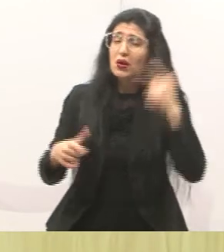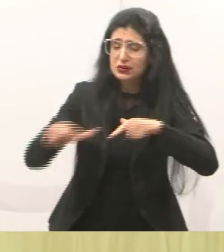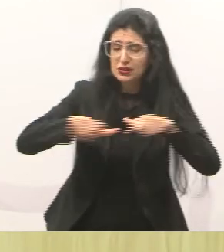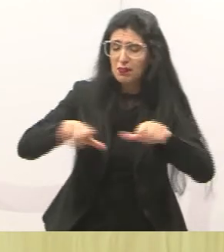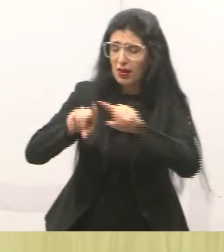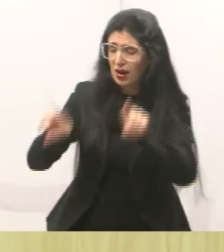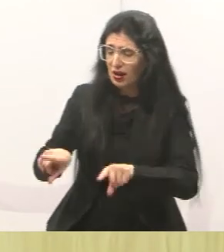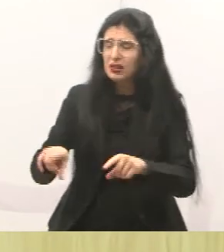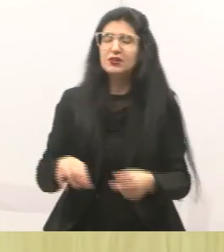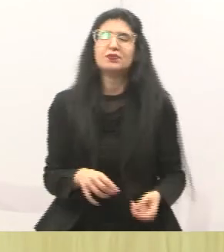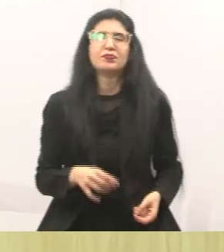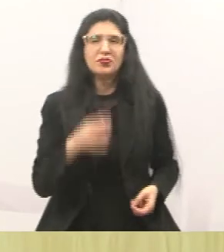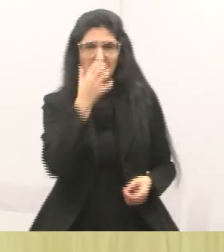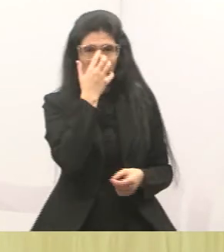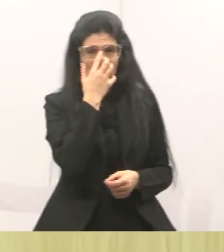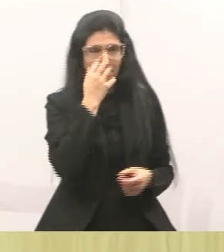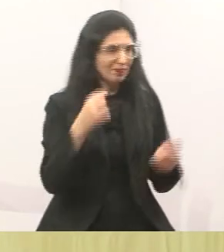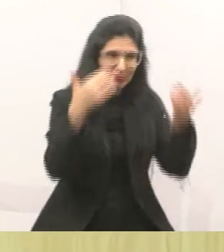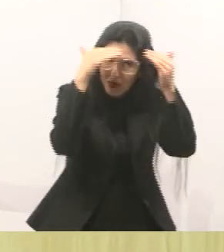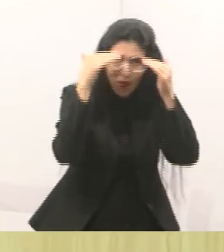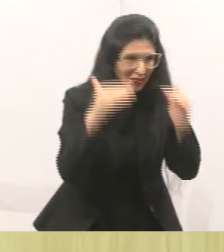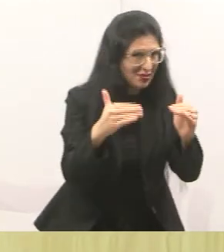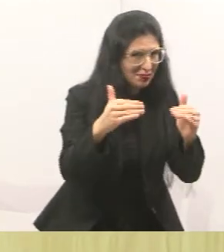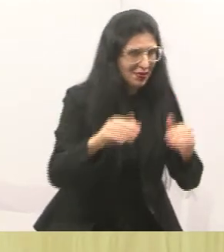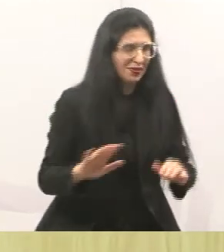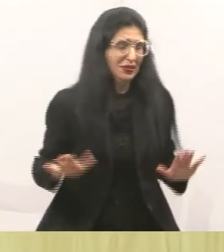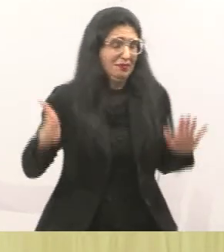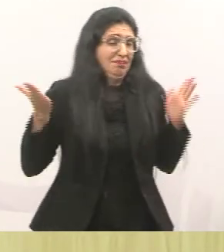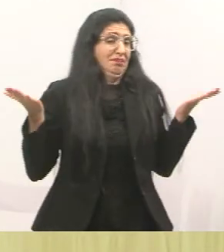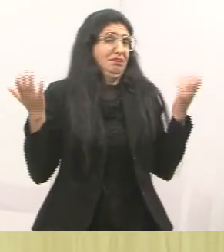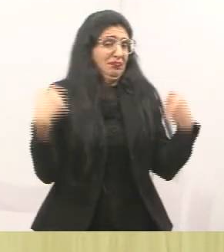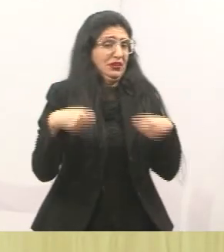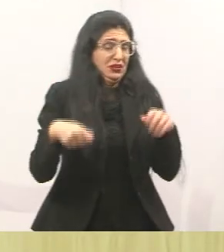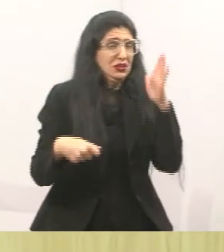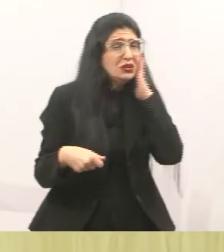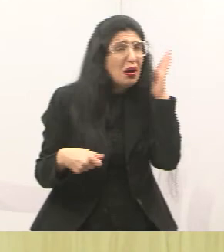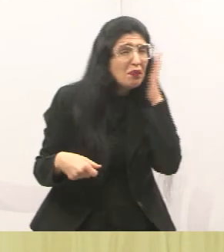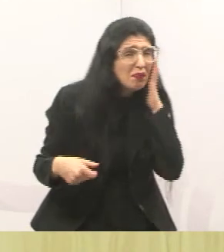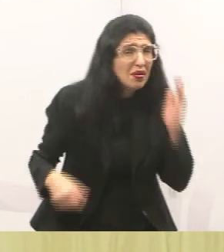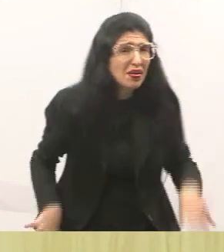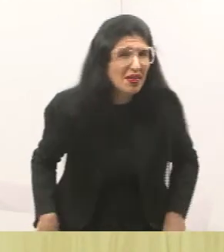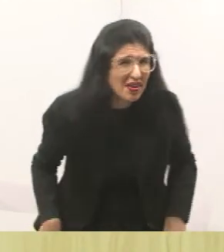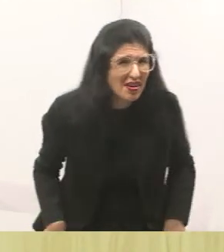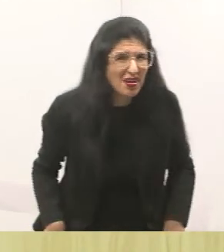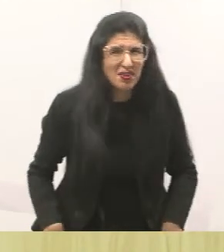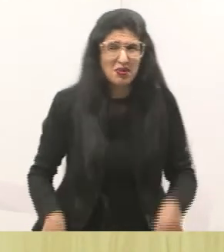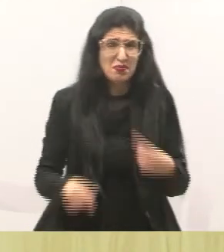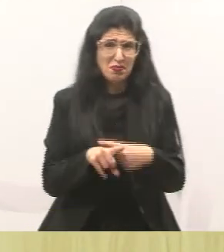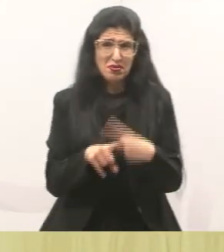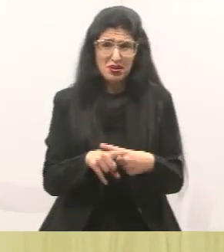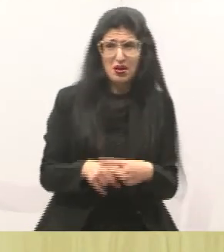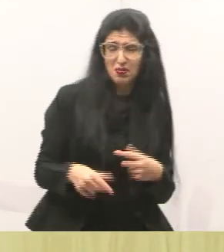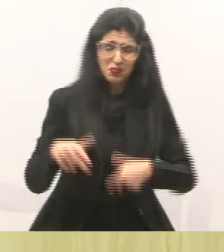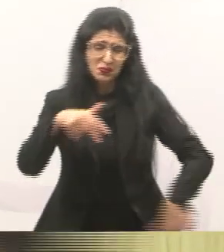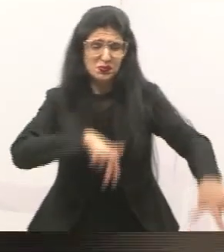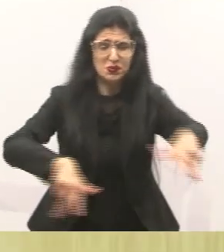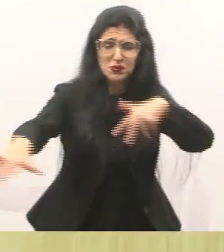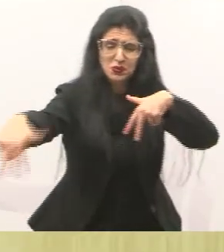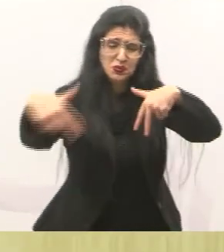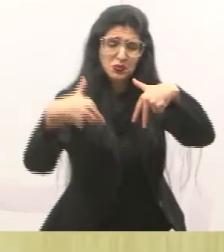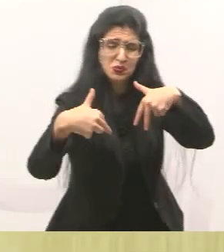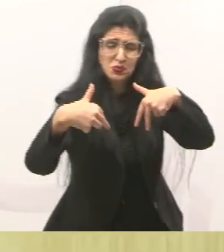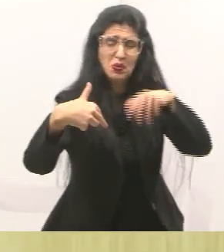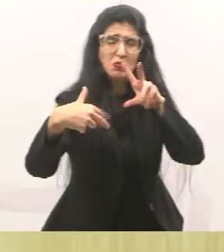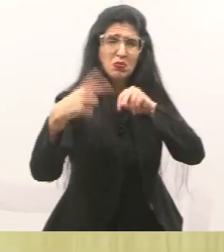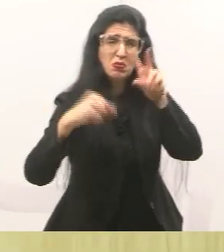horários e dias de trabalho? Em meios a ter ousadia em atender a população, que trabalho foi